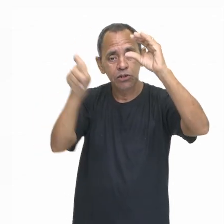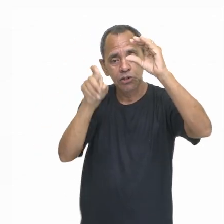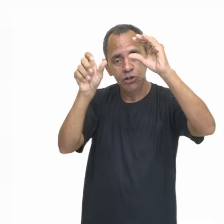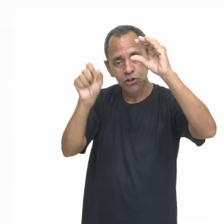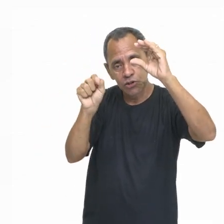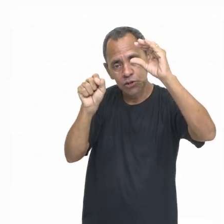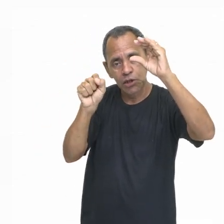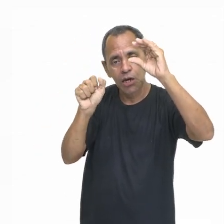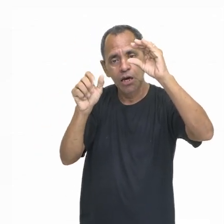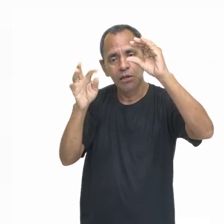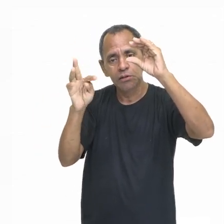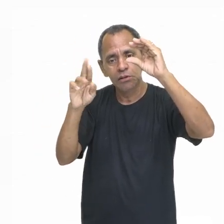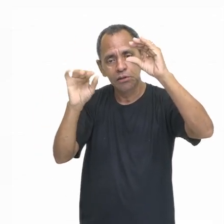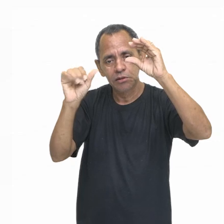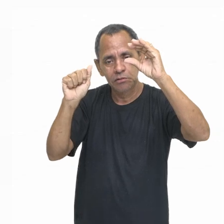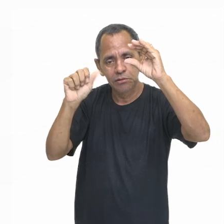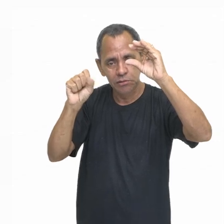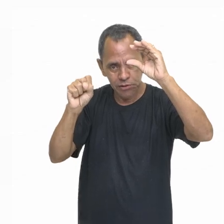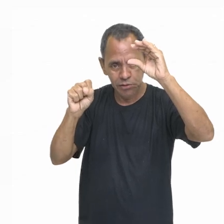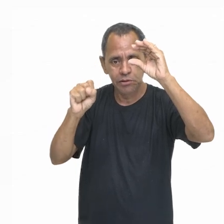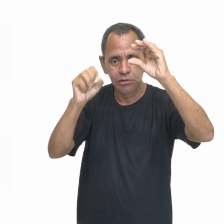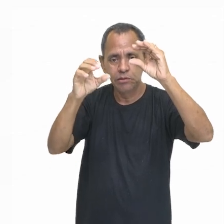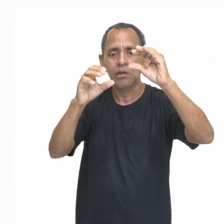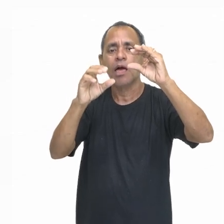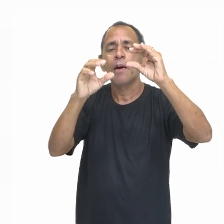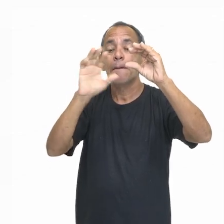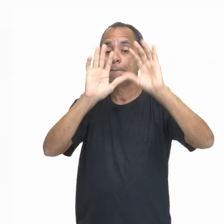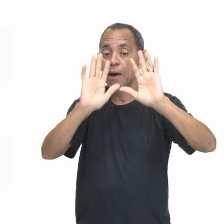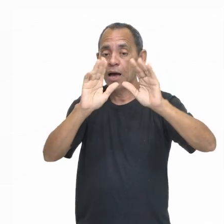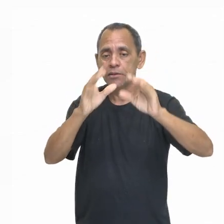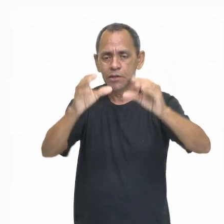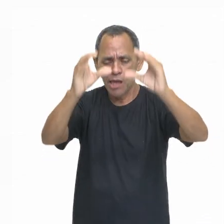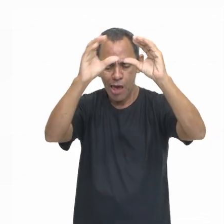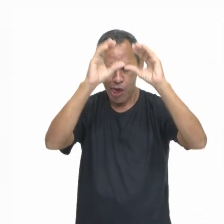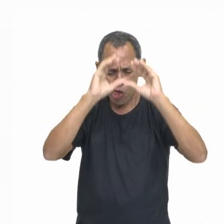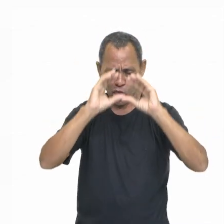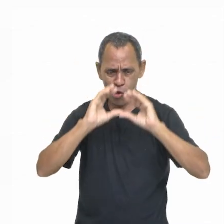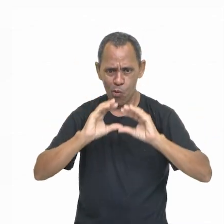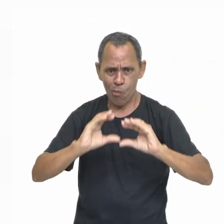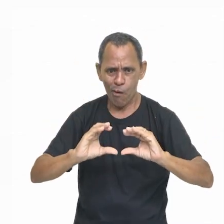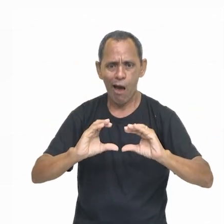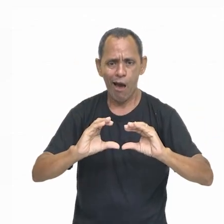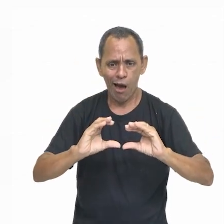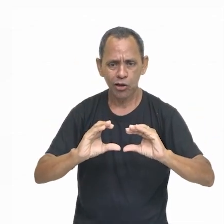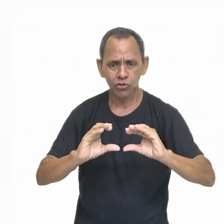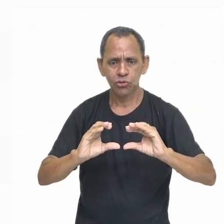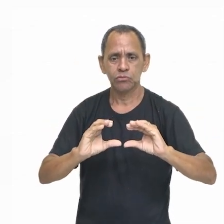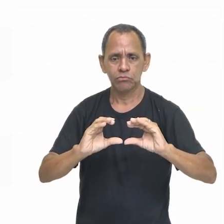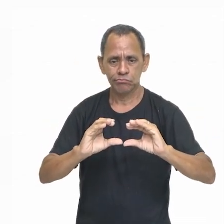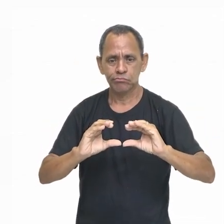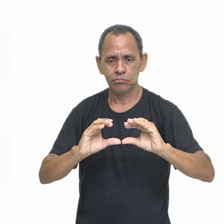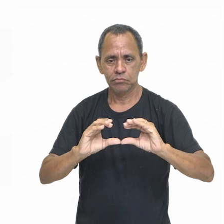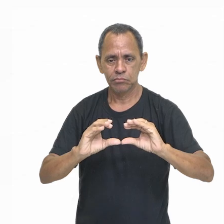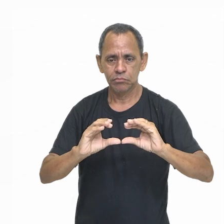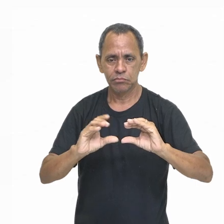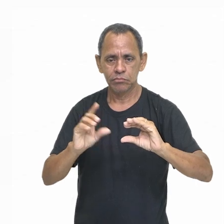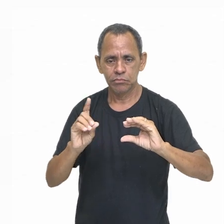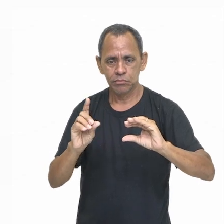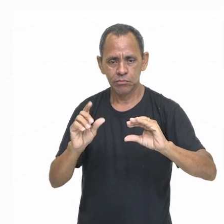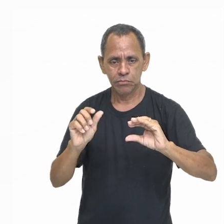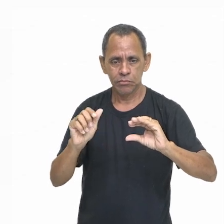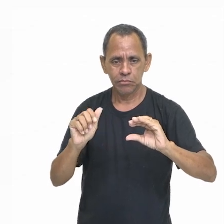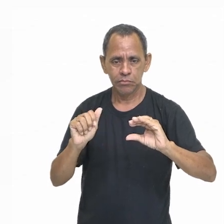pirâmide, os párias ou intocáveis, né? E aí você me pergunta, o que seriam os párias, professor?